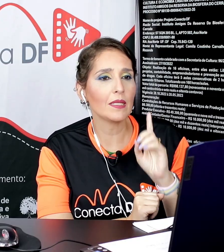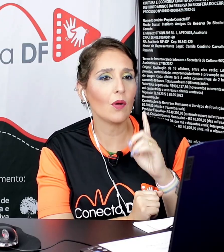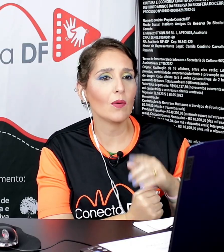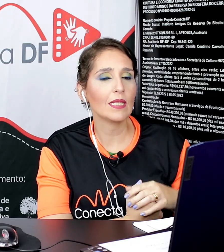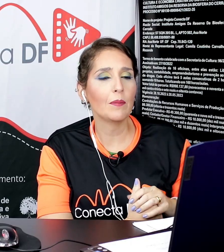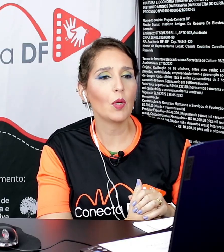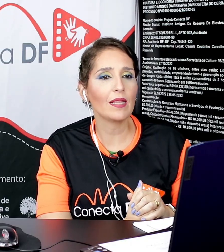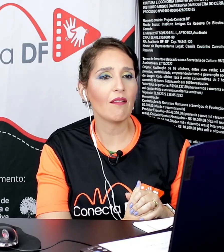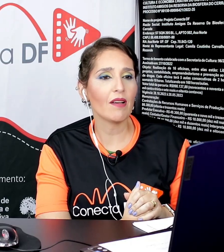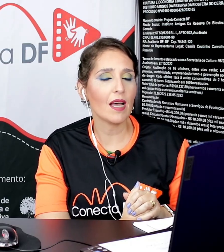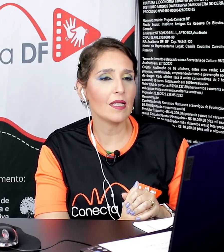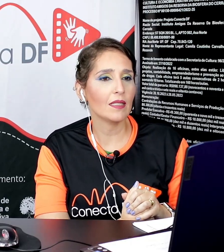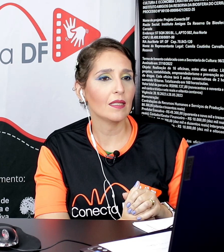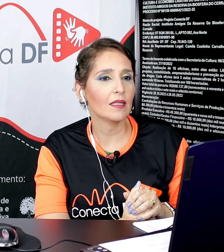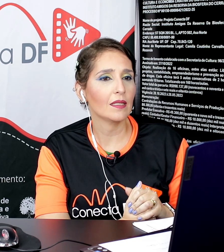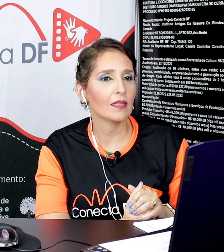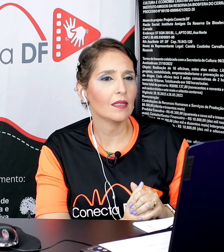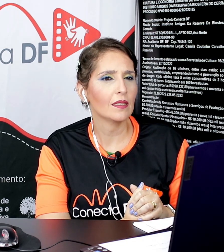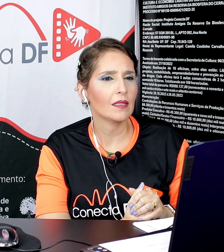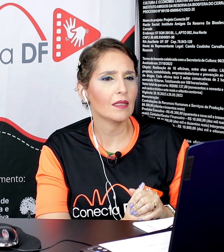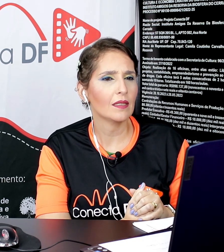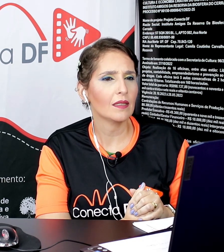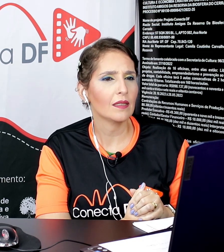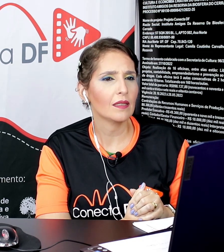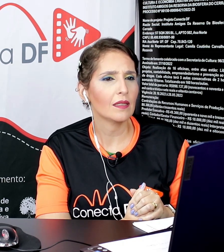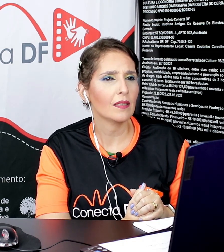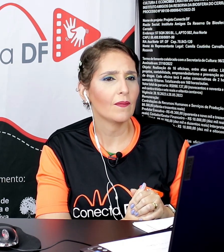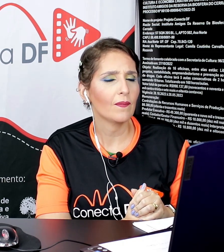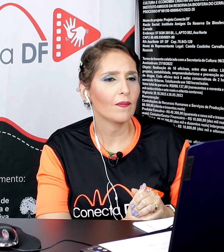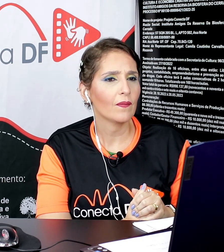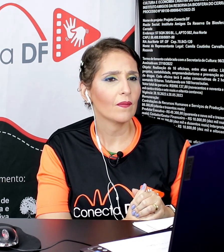2 pessoas. Simone Tavares.